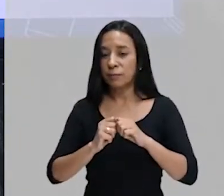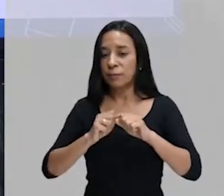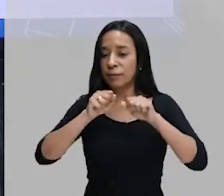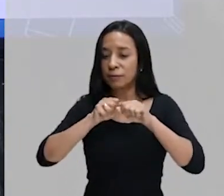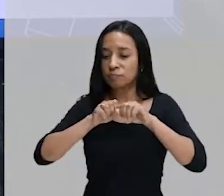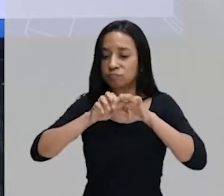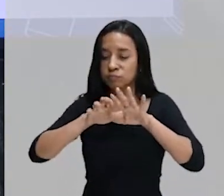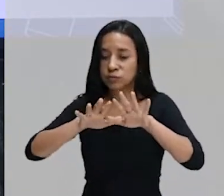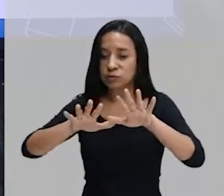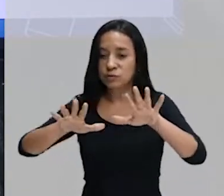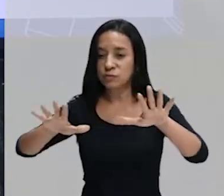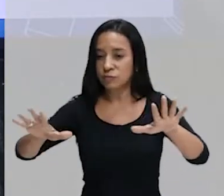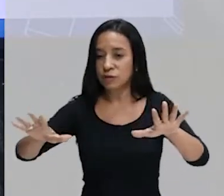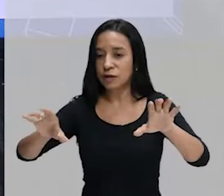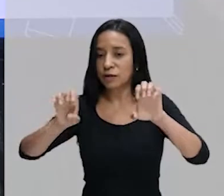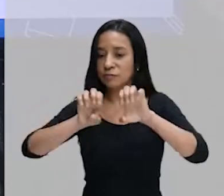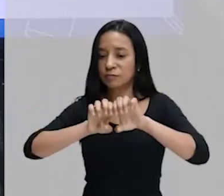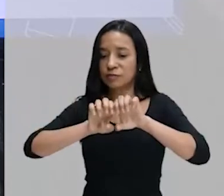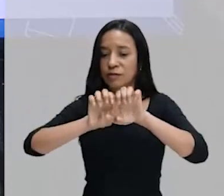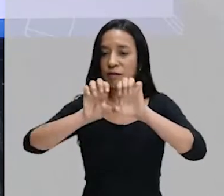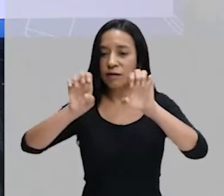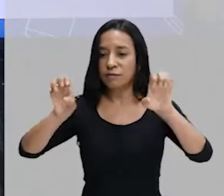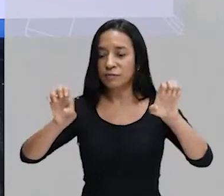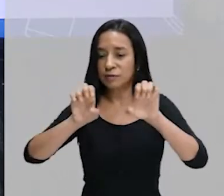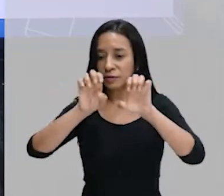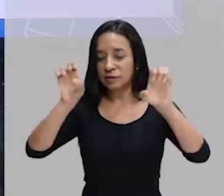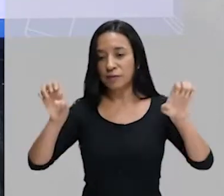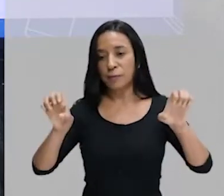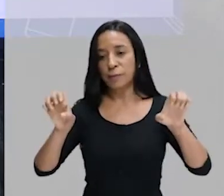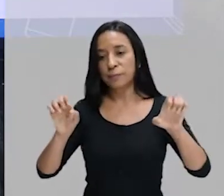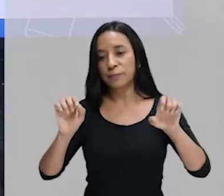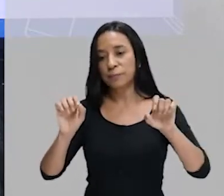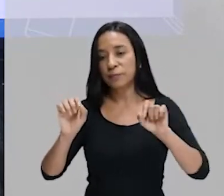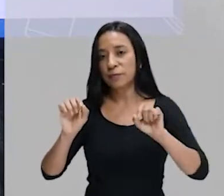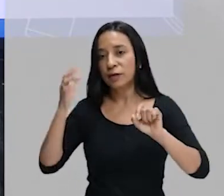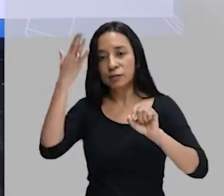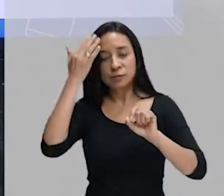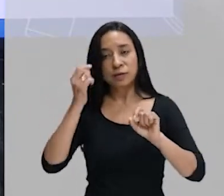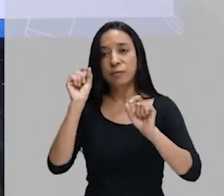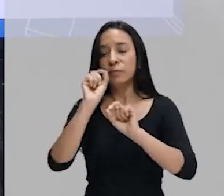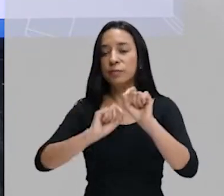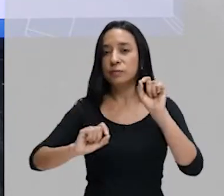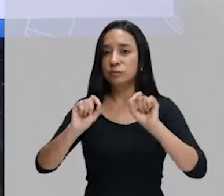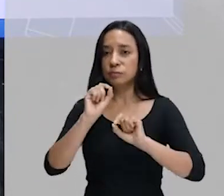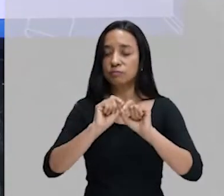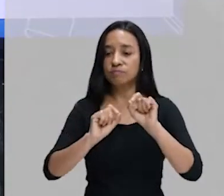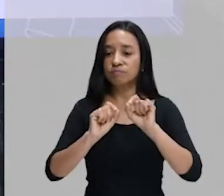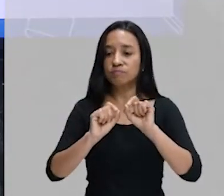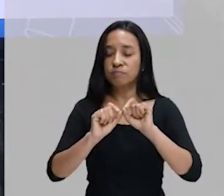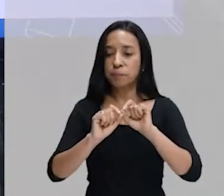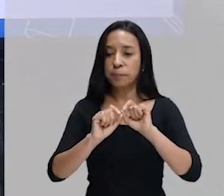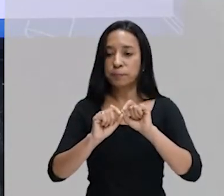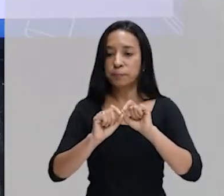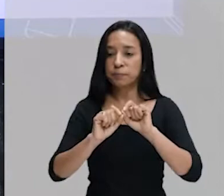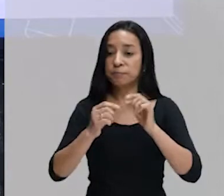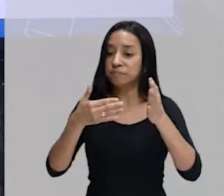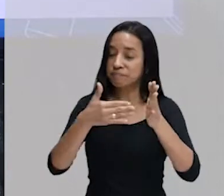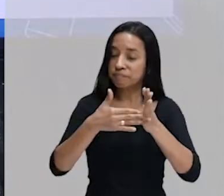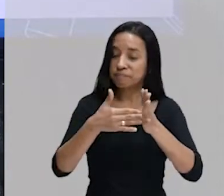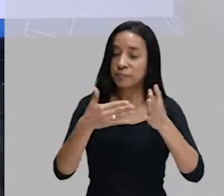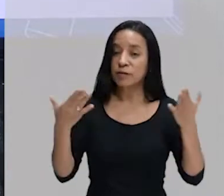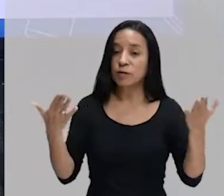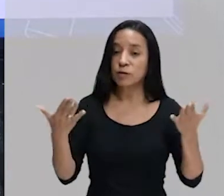de evangelização. Bem, gente, aqui nós abrimos um parênteses. Nós sabemos que até